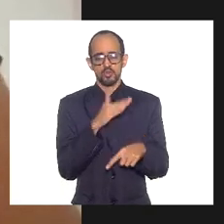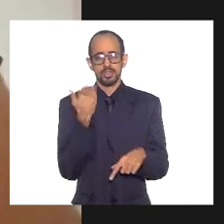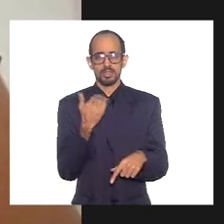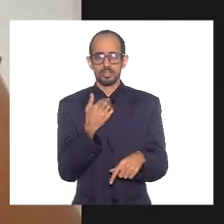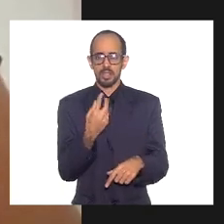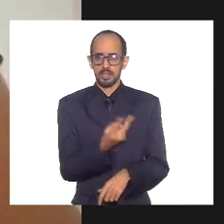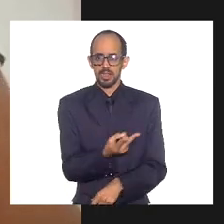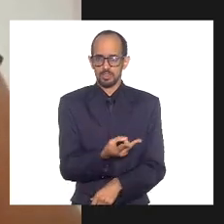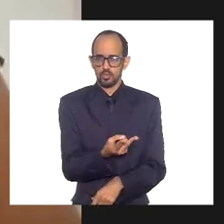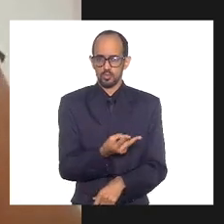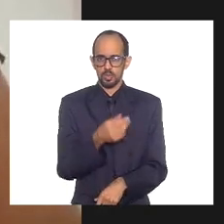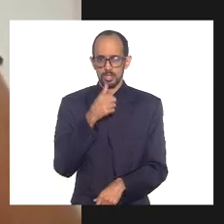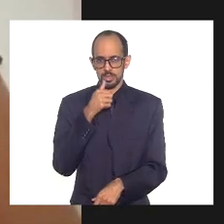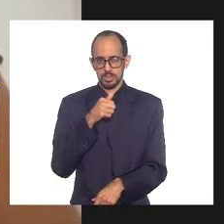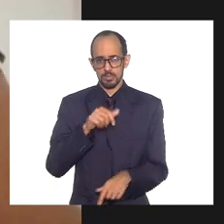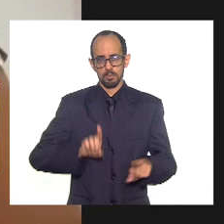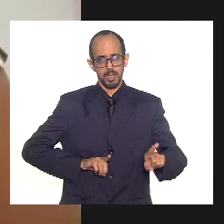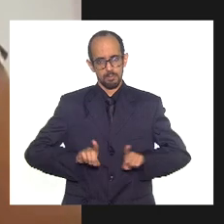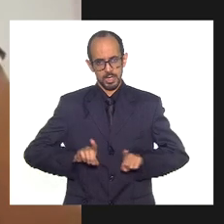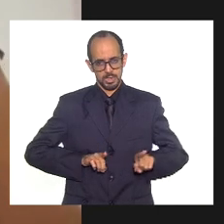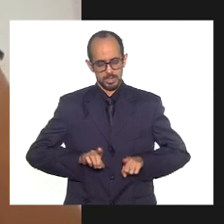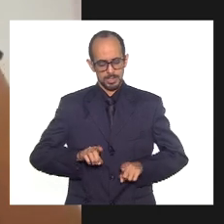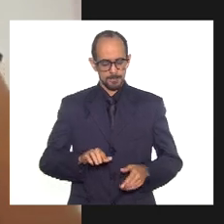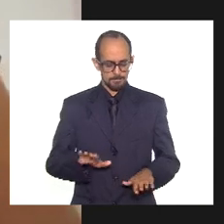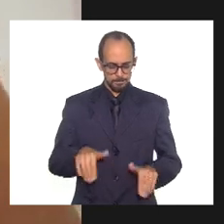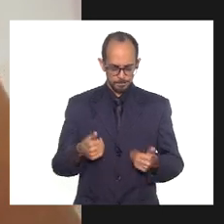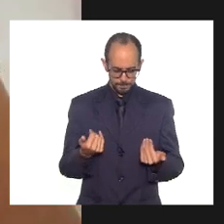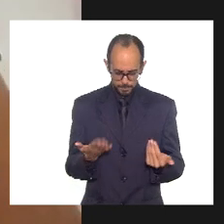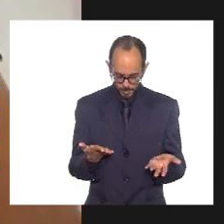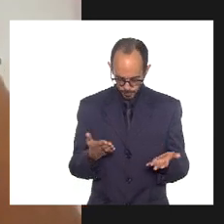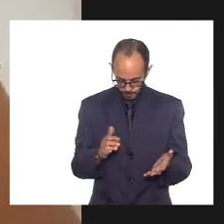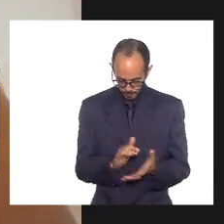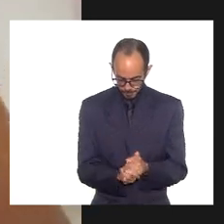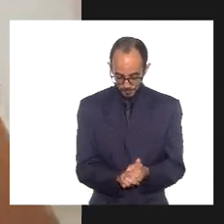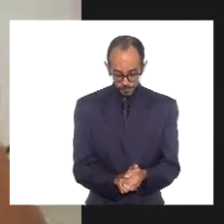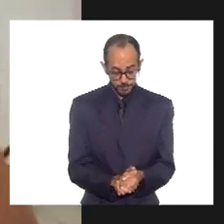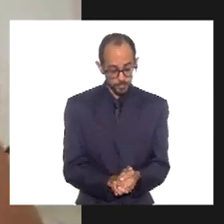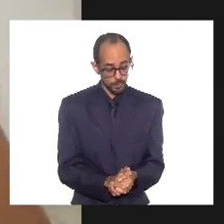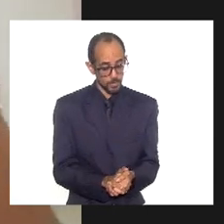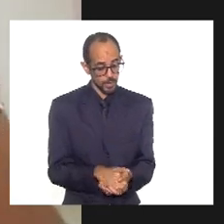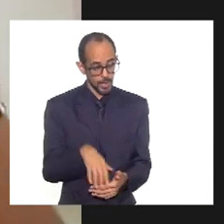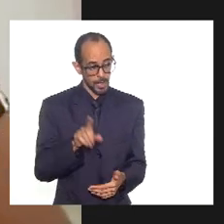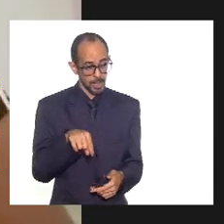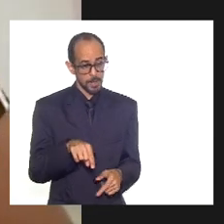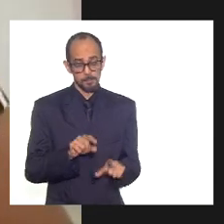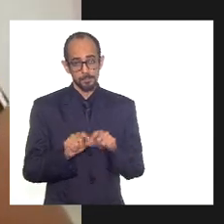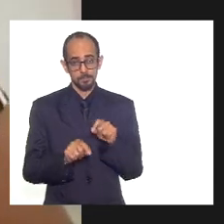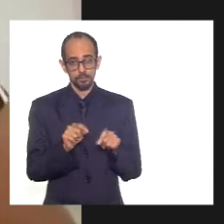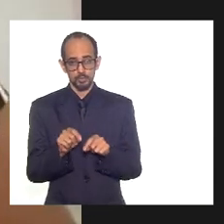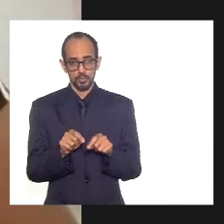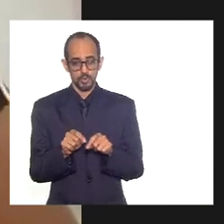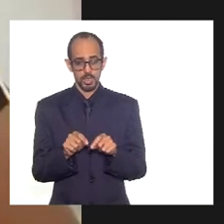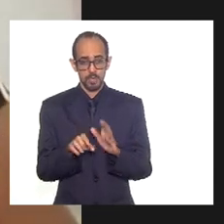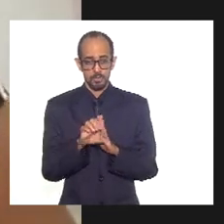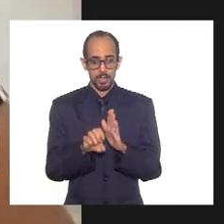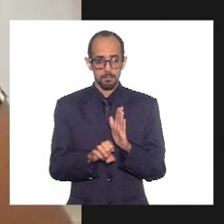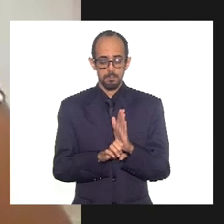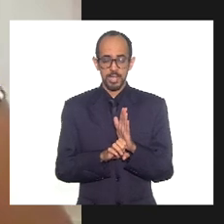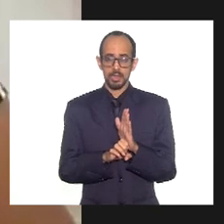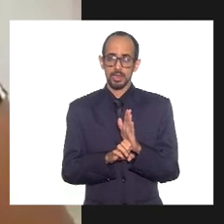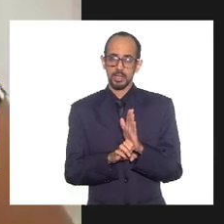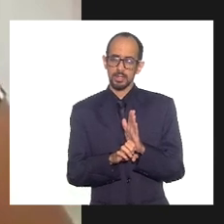assassinato dessas duas primas, né? Então, nesse sentido, é uma emenda que